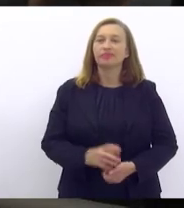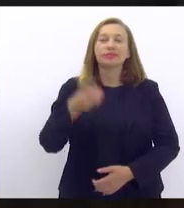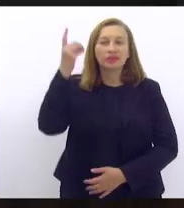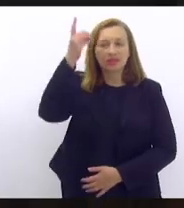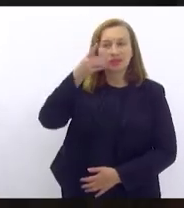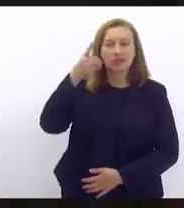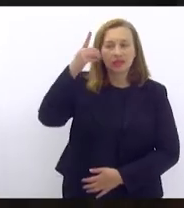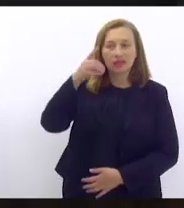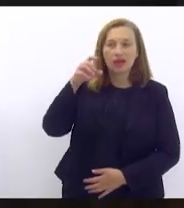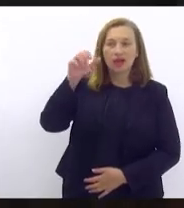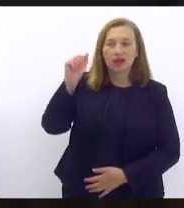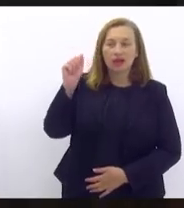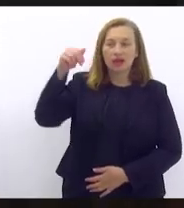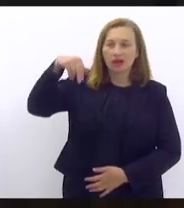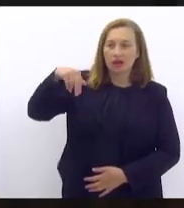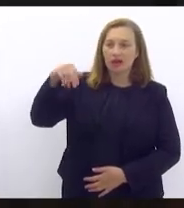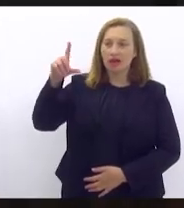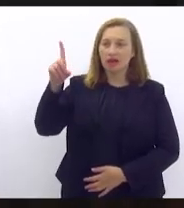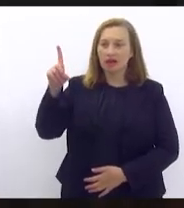Deputado Andrezinho Siciliano.